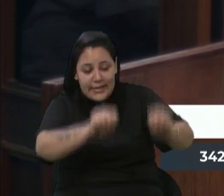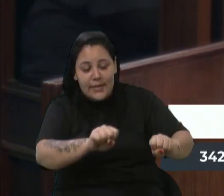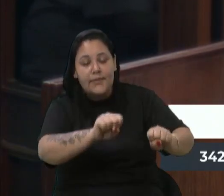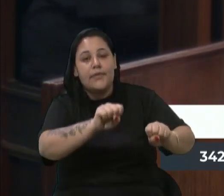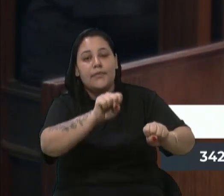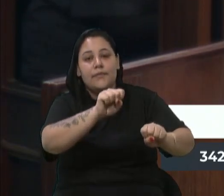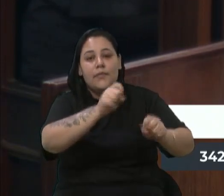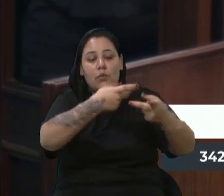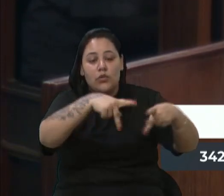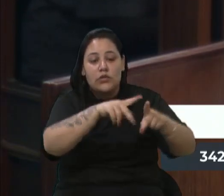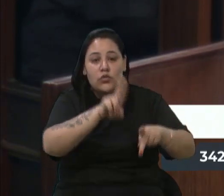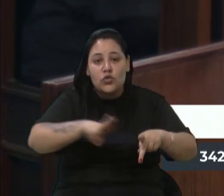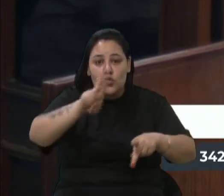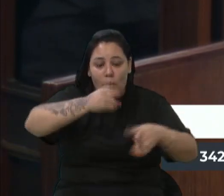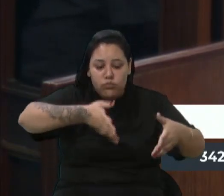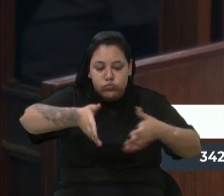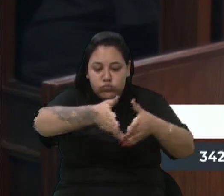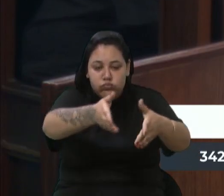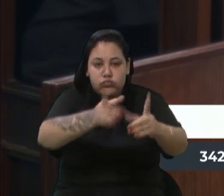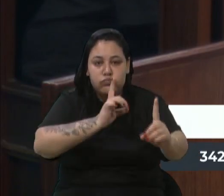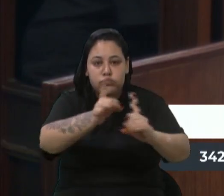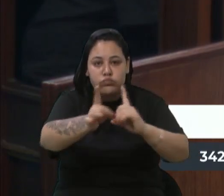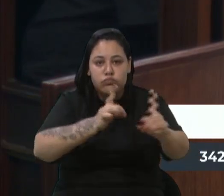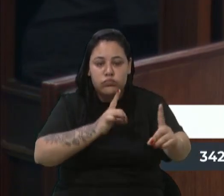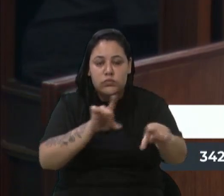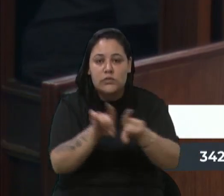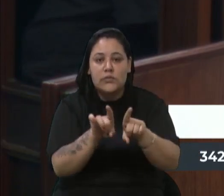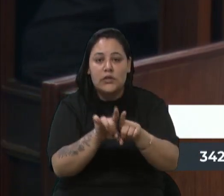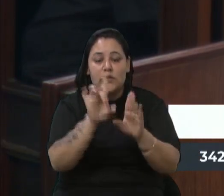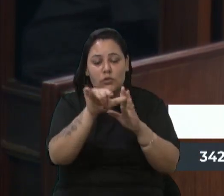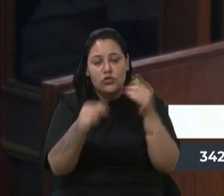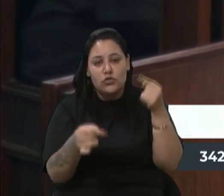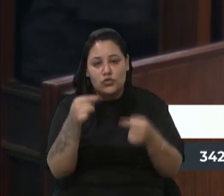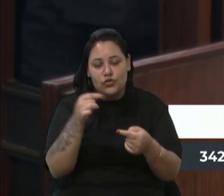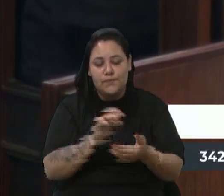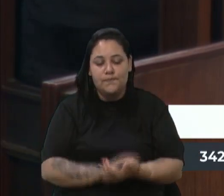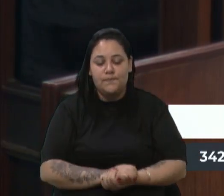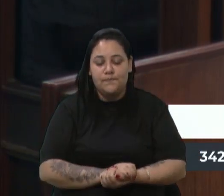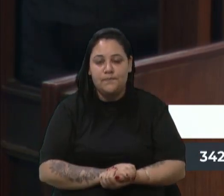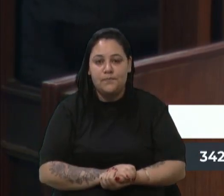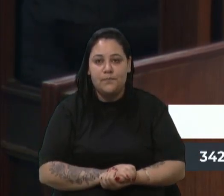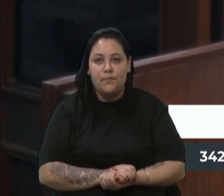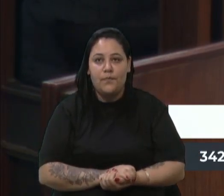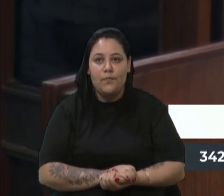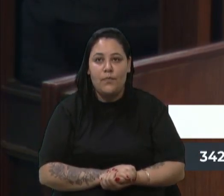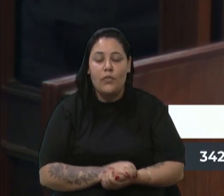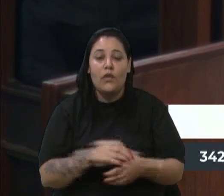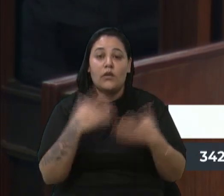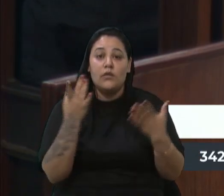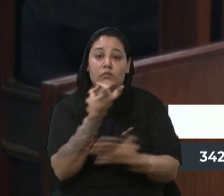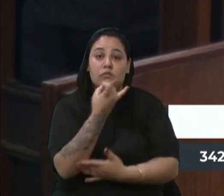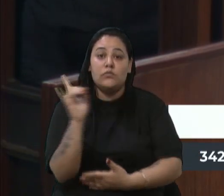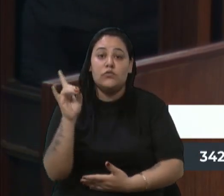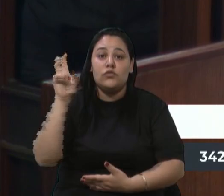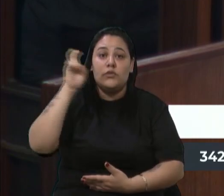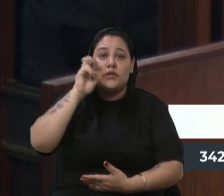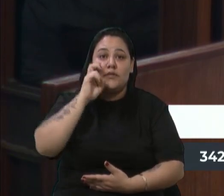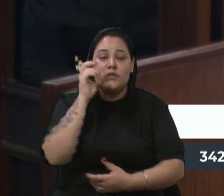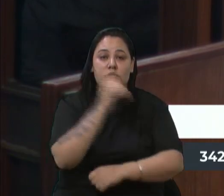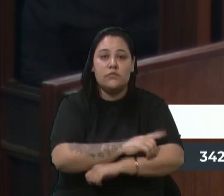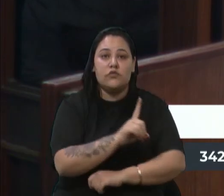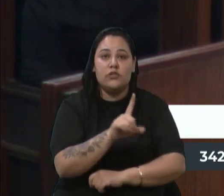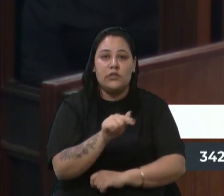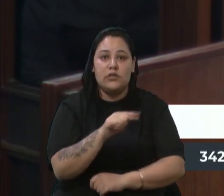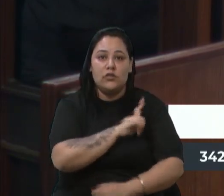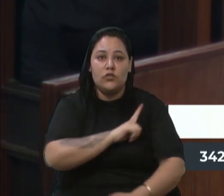ocupa principalmente as rodovias, e depois para a gente poder também debater um pouco. Então, na última quinta-feira, 17, o Governo do Estado